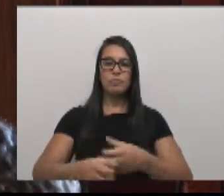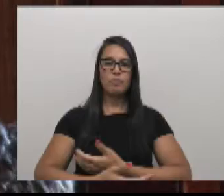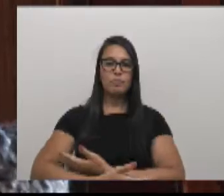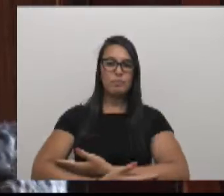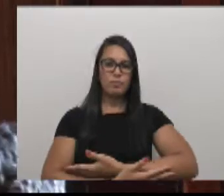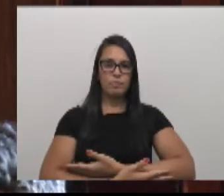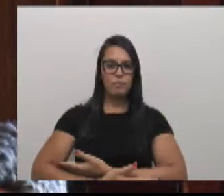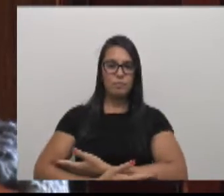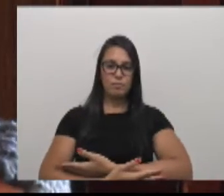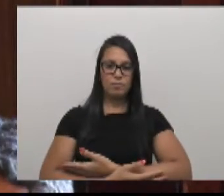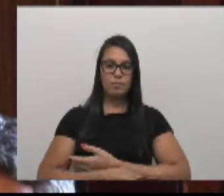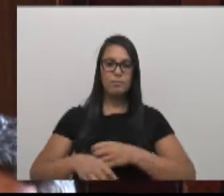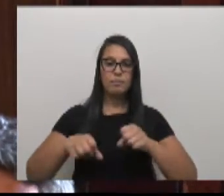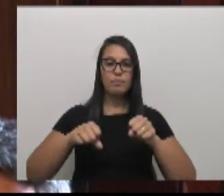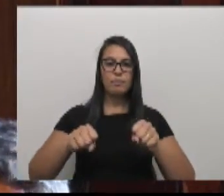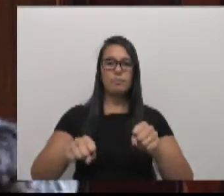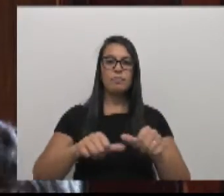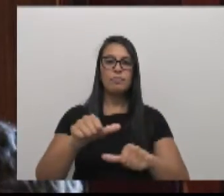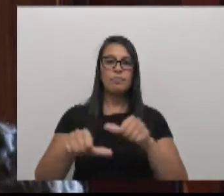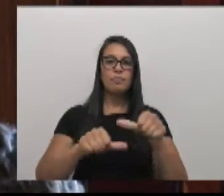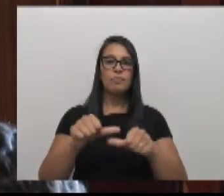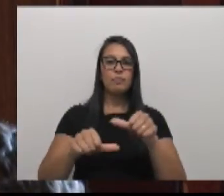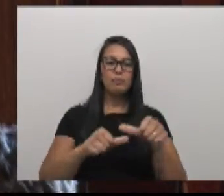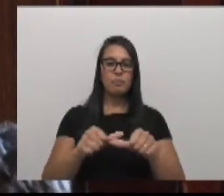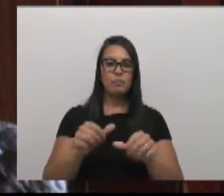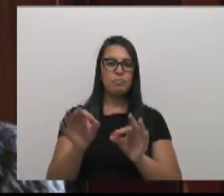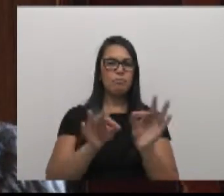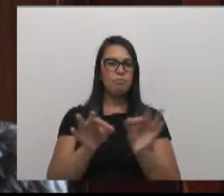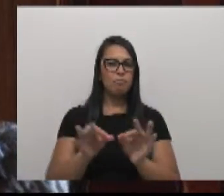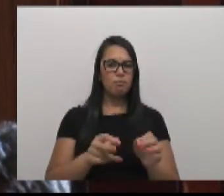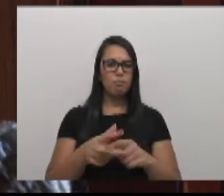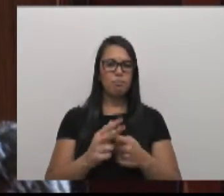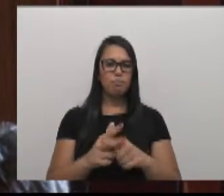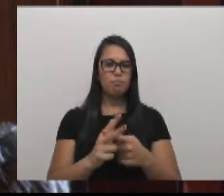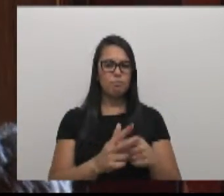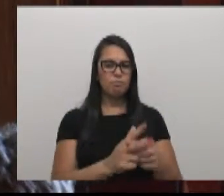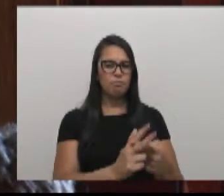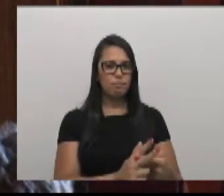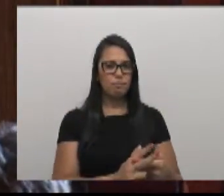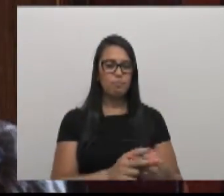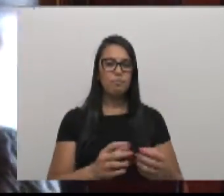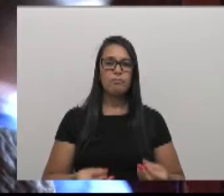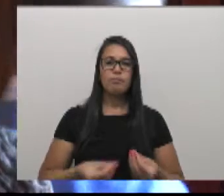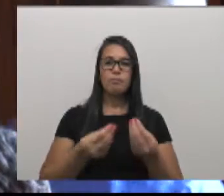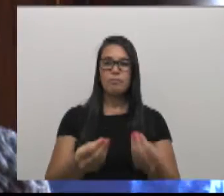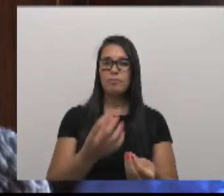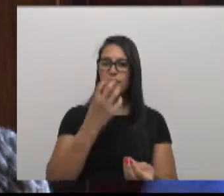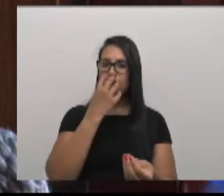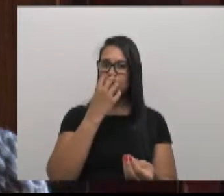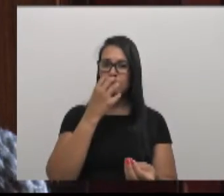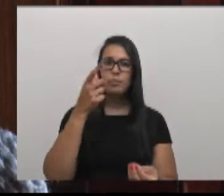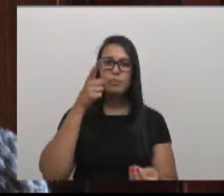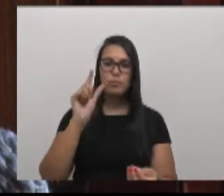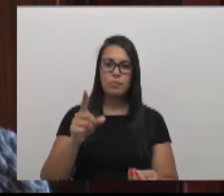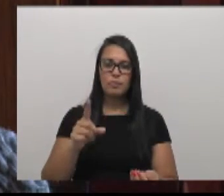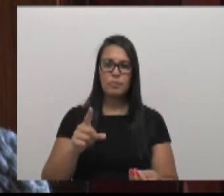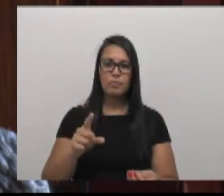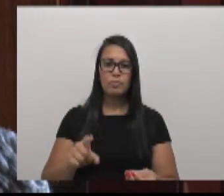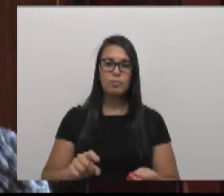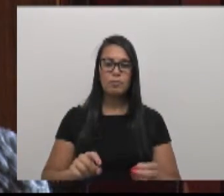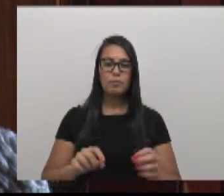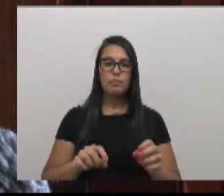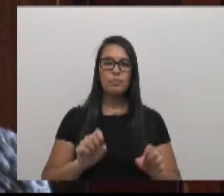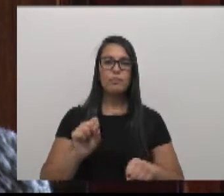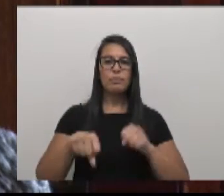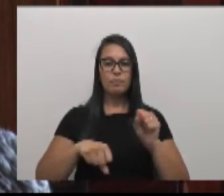condições a esses animais de andar, como o vereador Marcelo anda hoje. Então, essa criação é